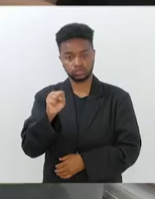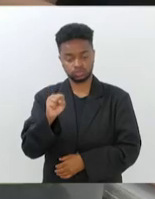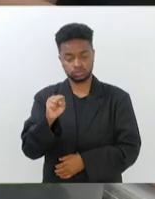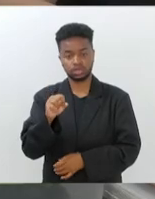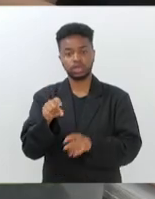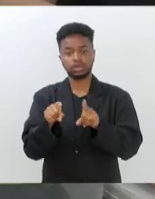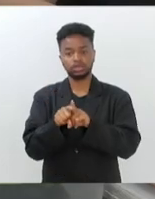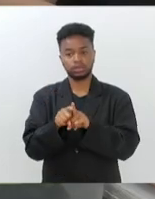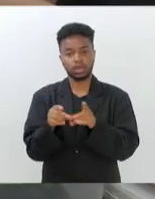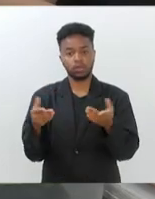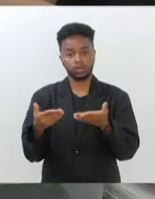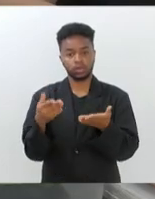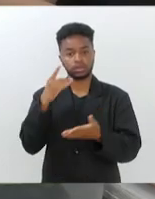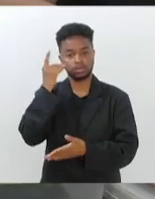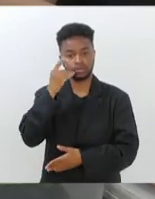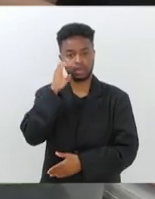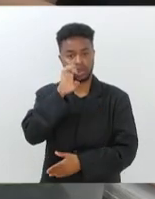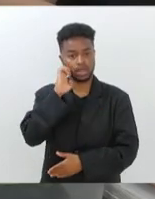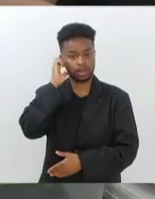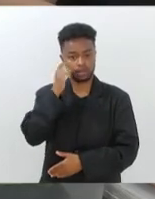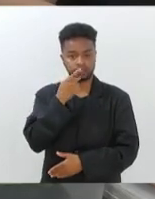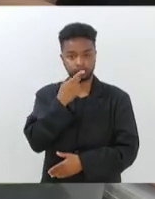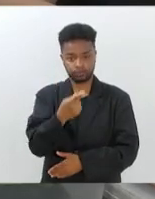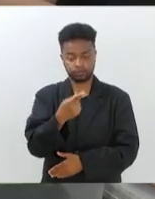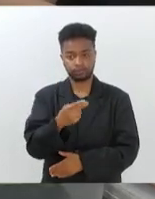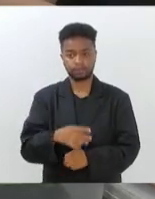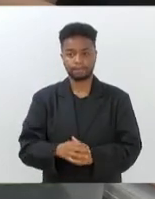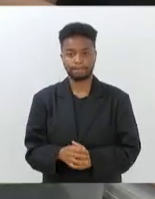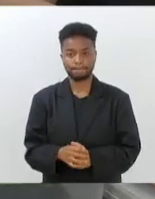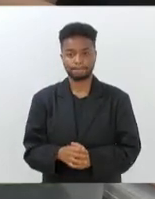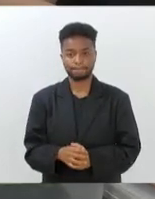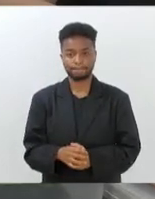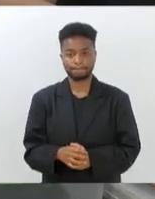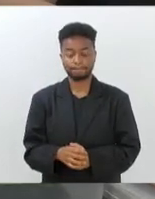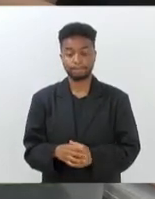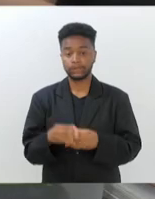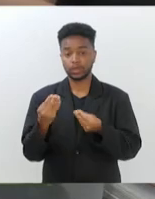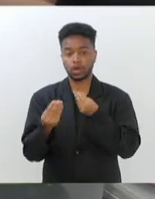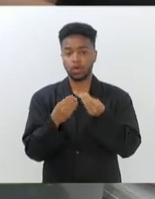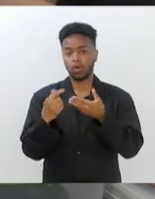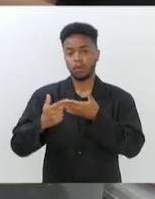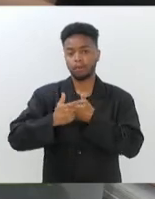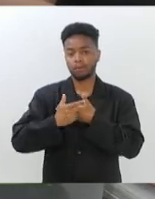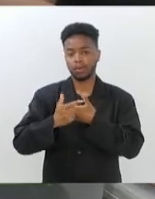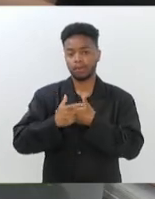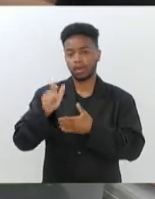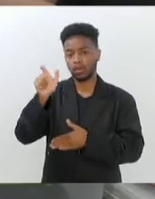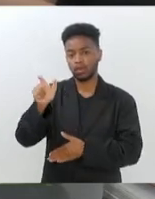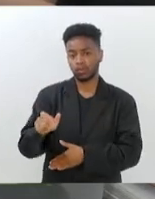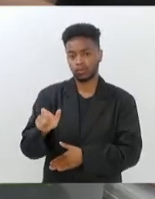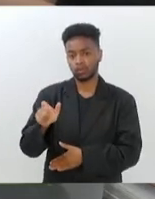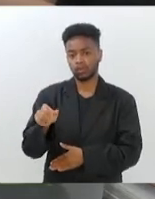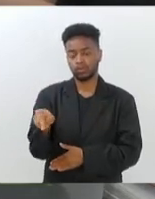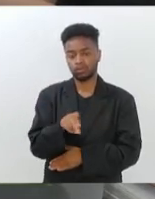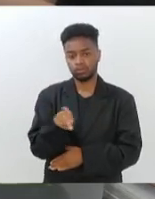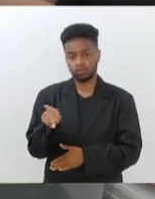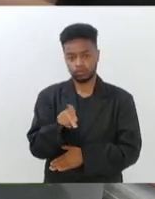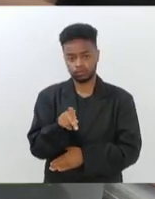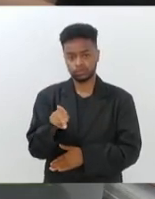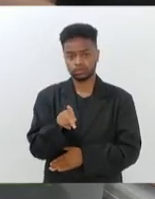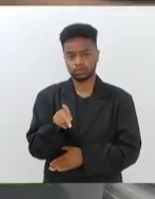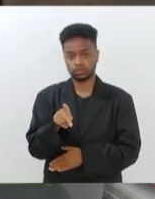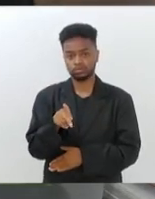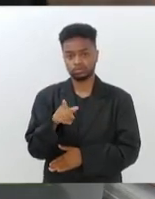agora reforçado pela deputada Élica né o o o papel que teve eh o professor que dá